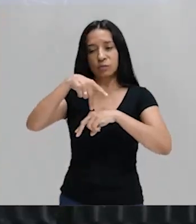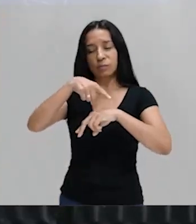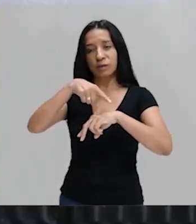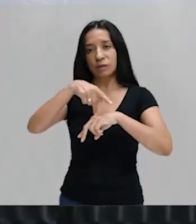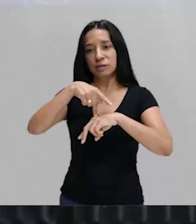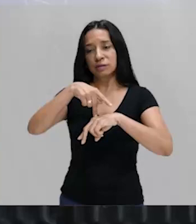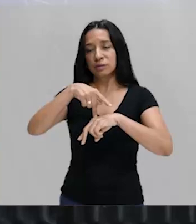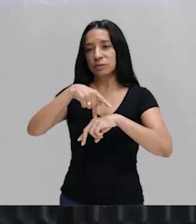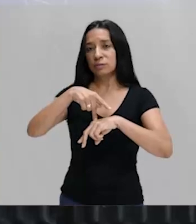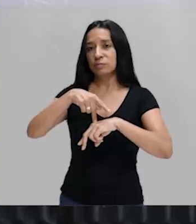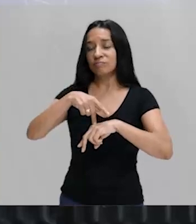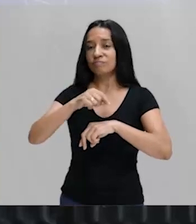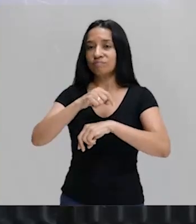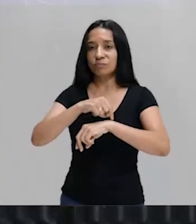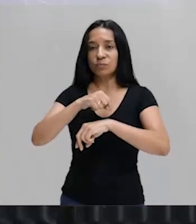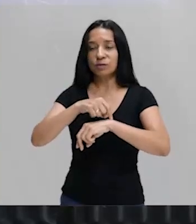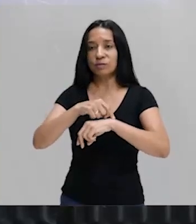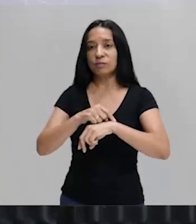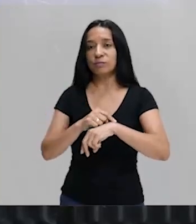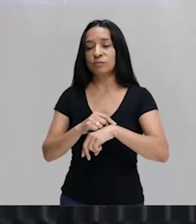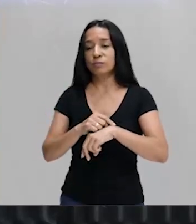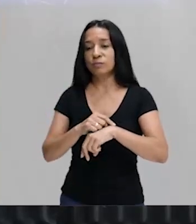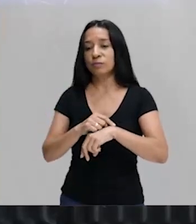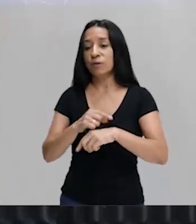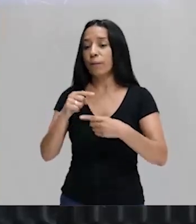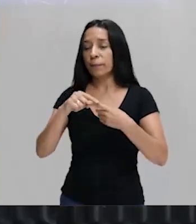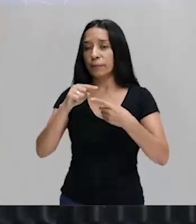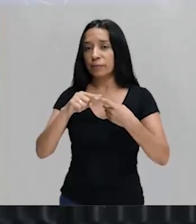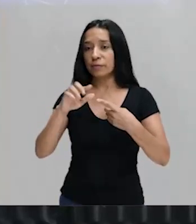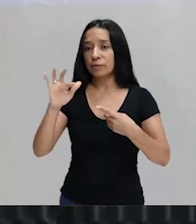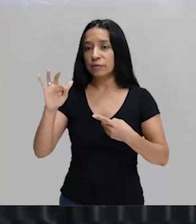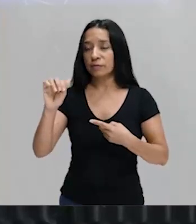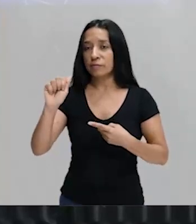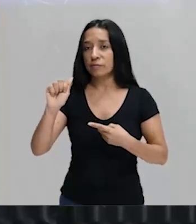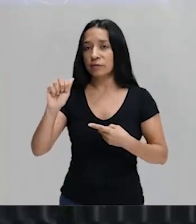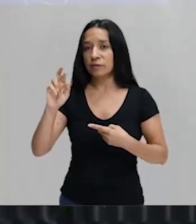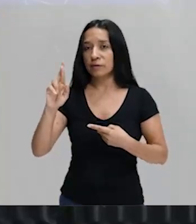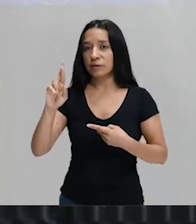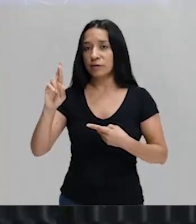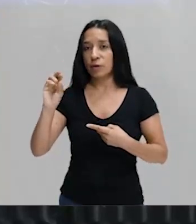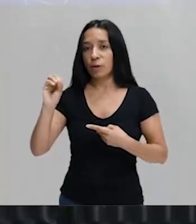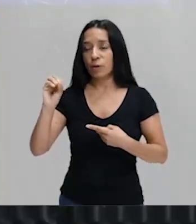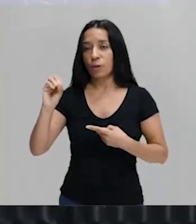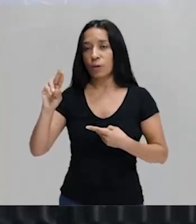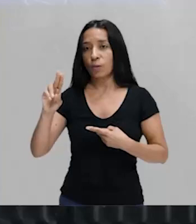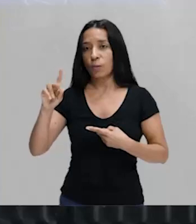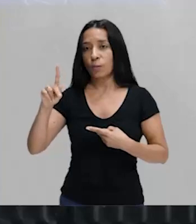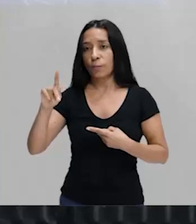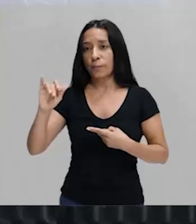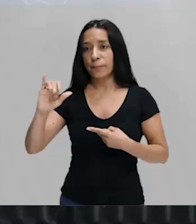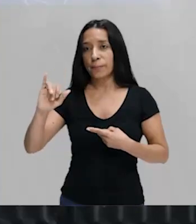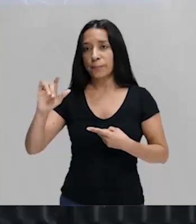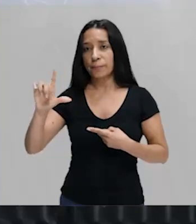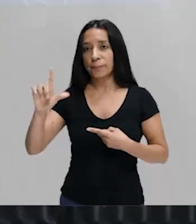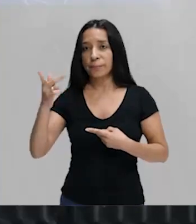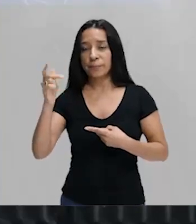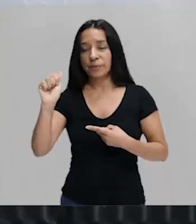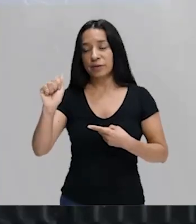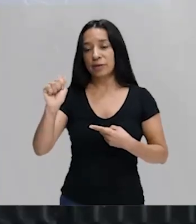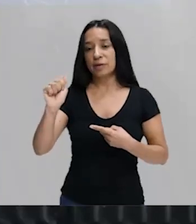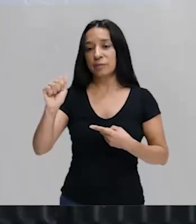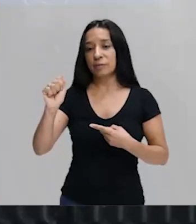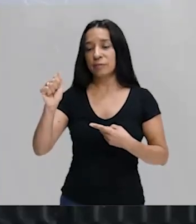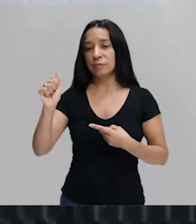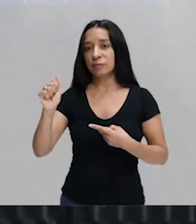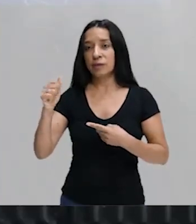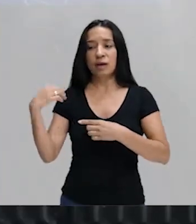A Farroupilha, que ela vem desde o período regencial, ela foi inclusive a revolta que mais durou da